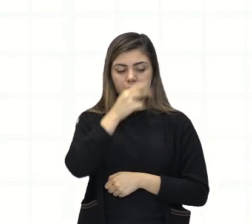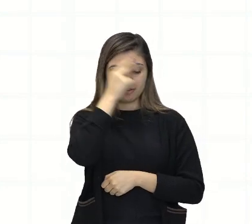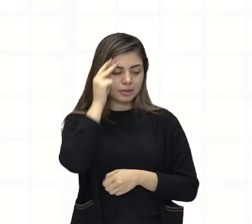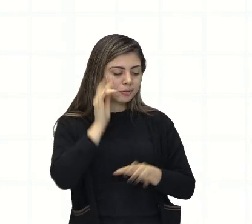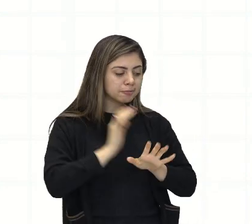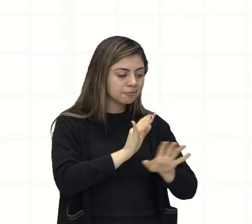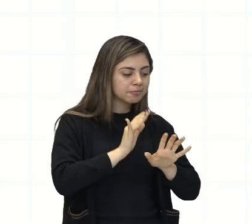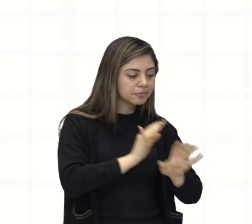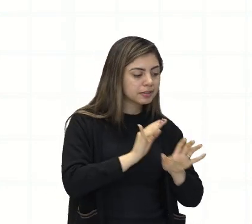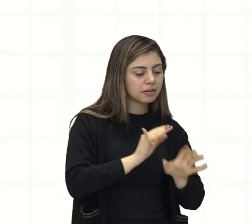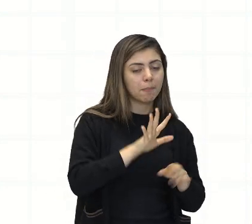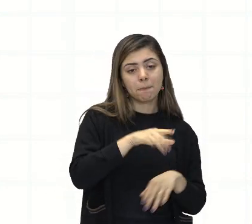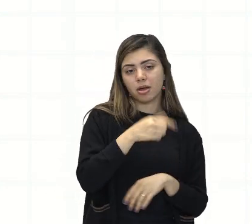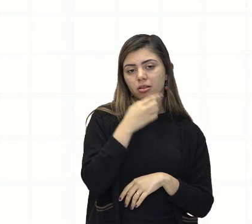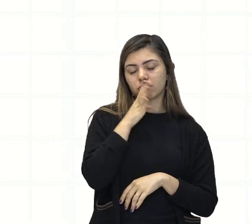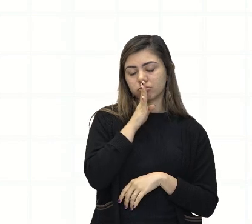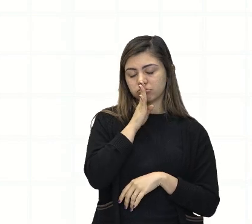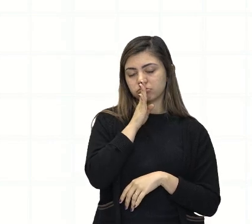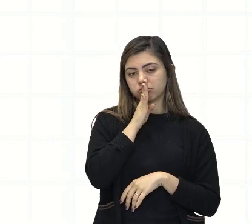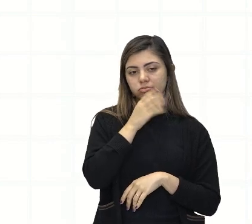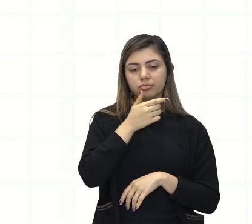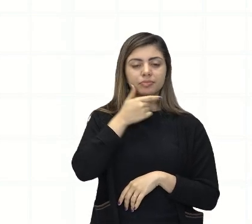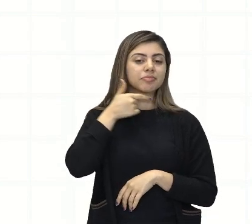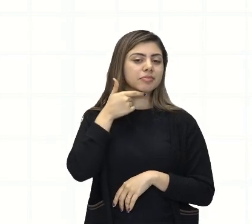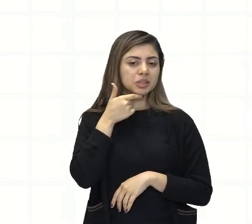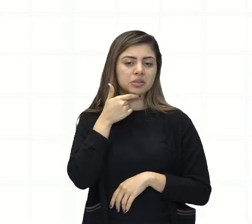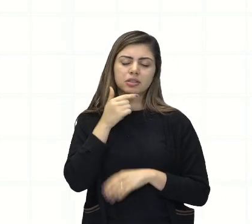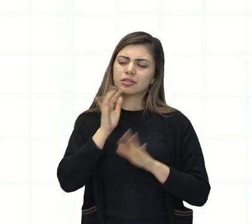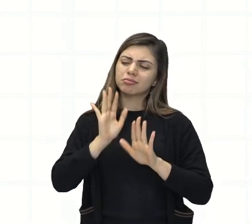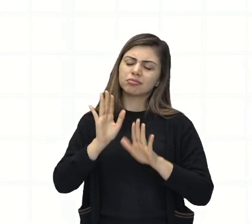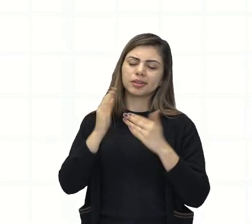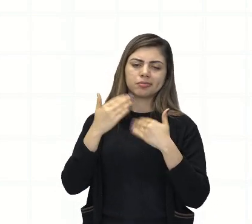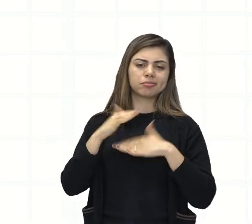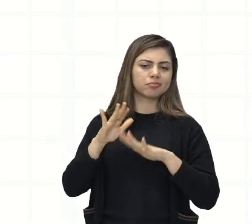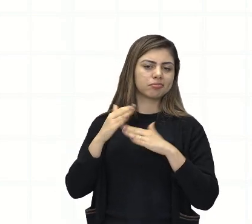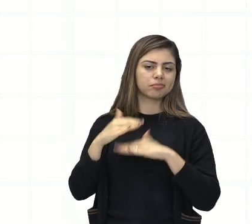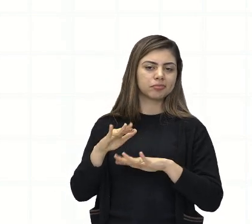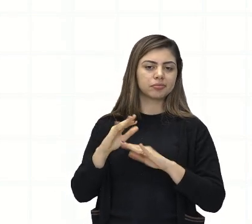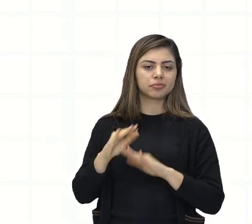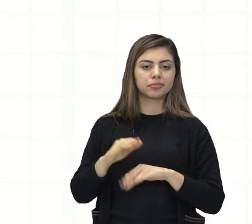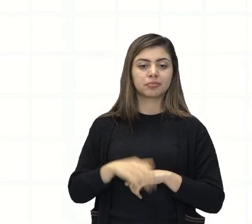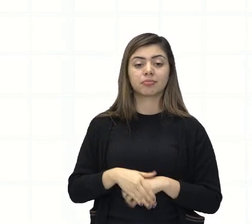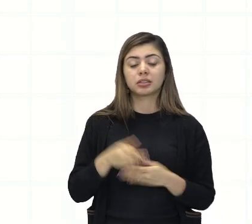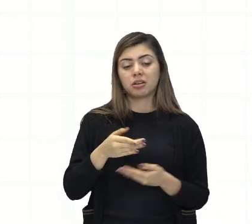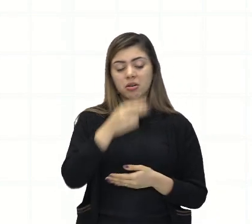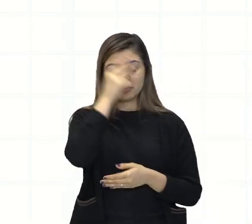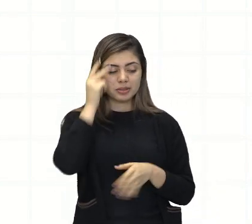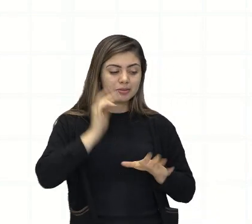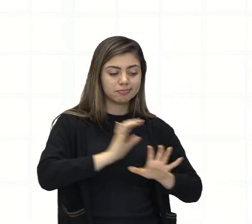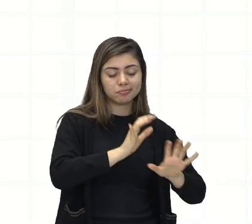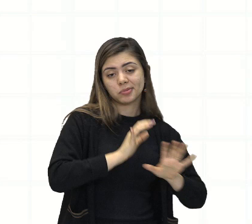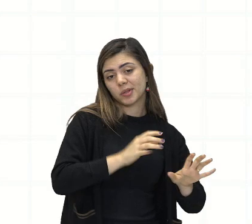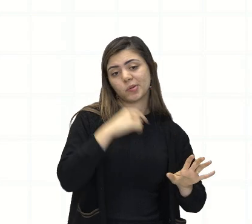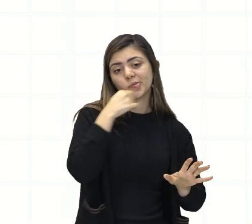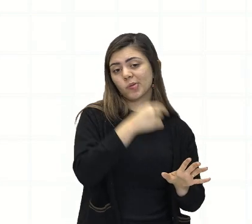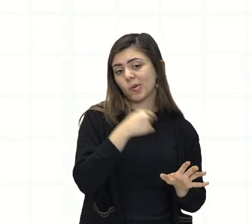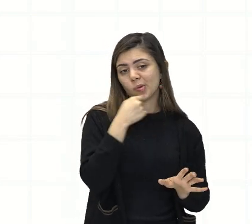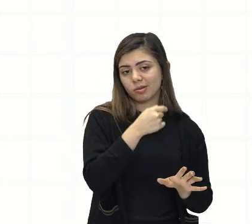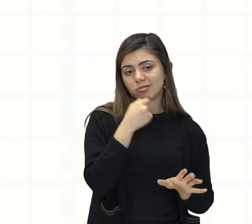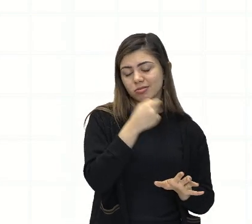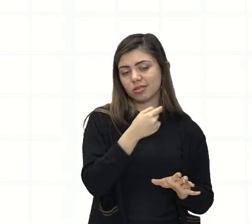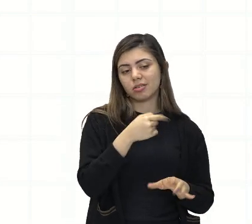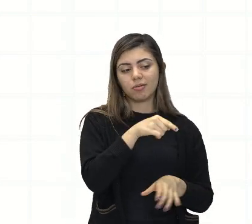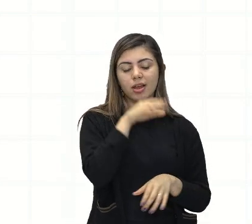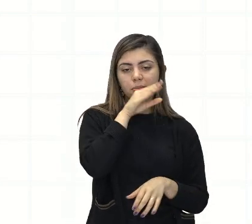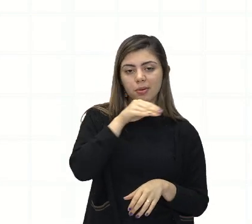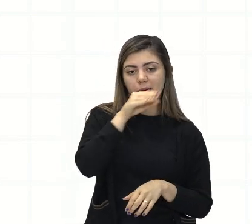sorria apenas, segredando o seu deixa, deixa. Não a podiam despersuadir, ou seja, mudar a ideia dela,